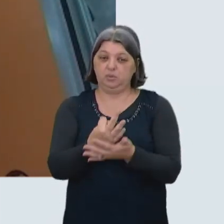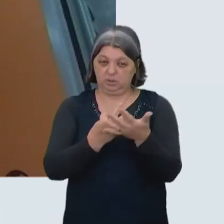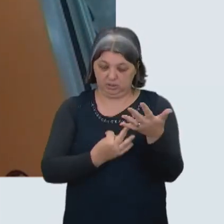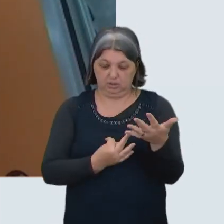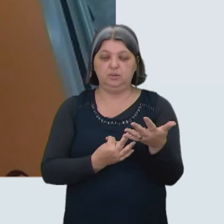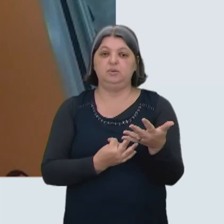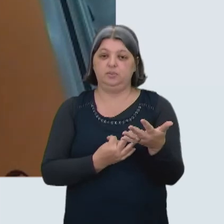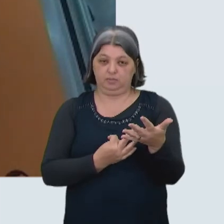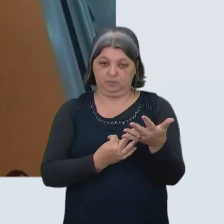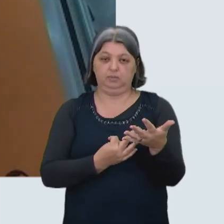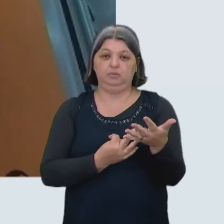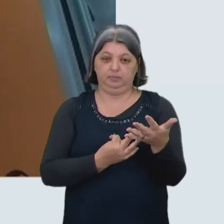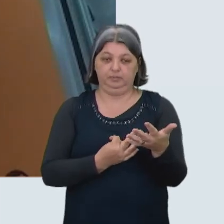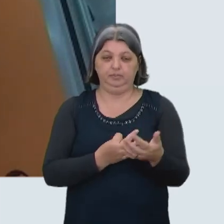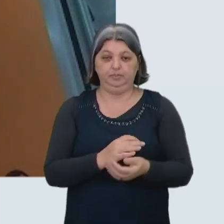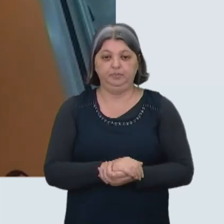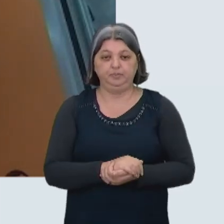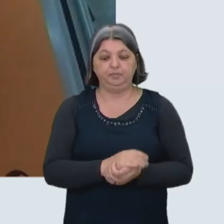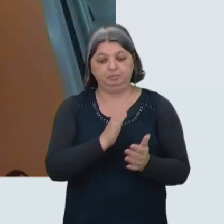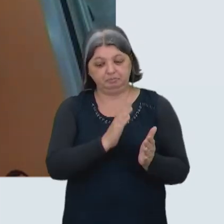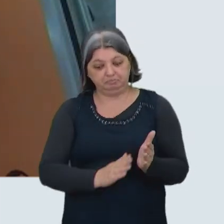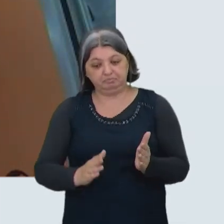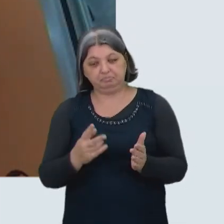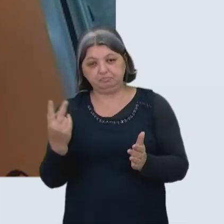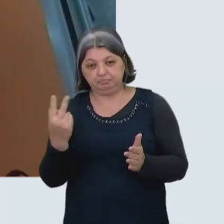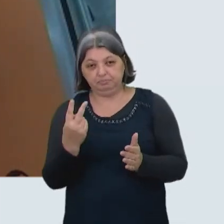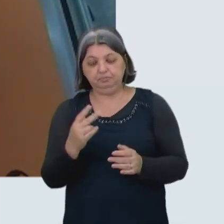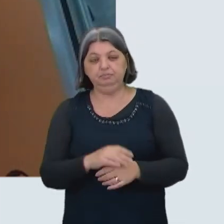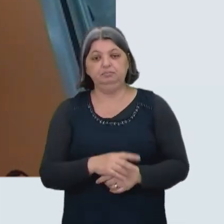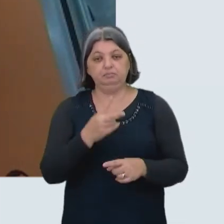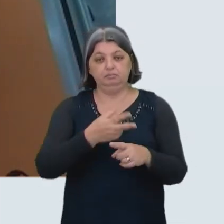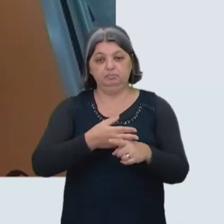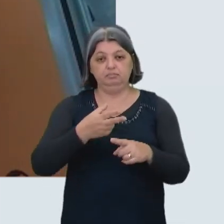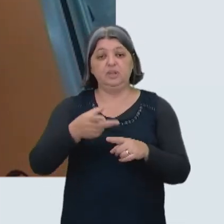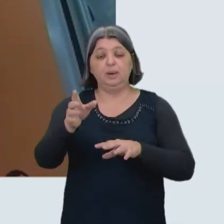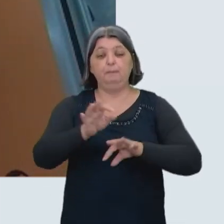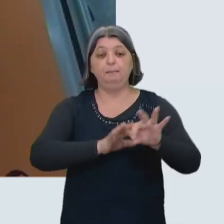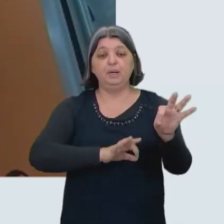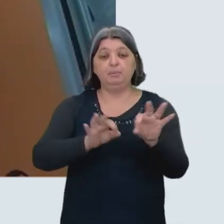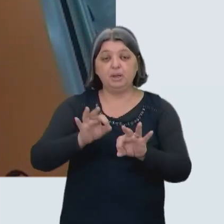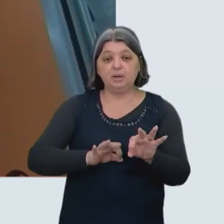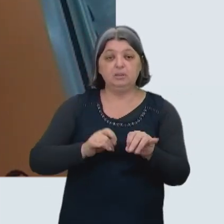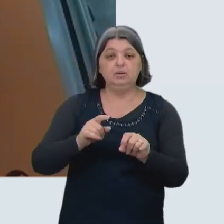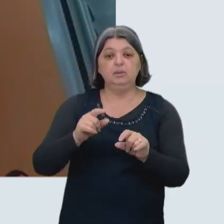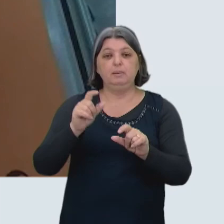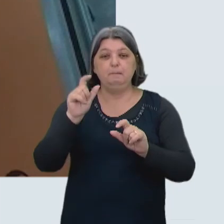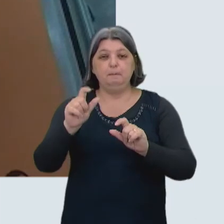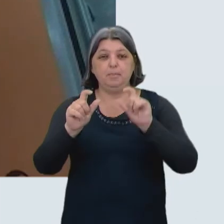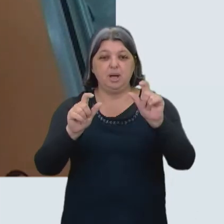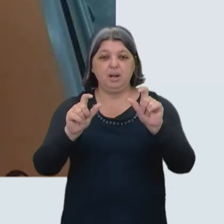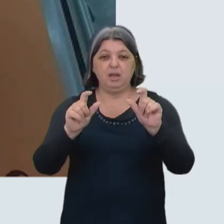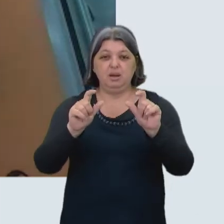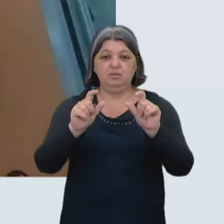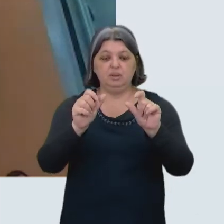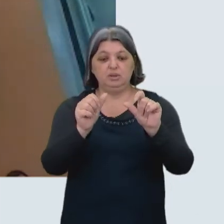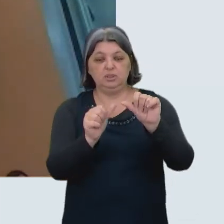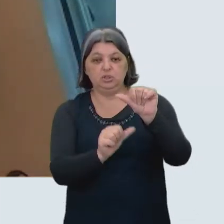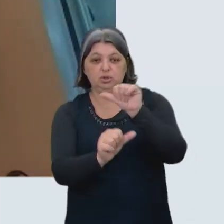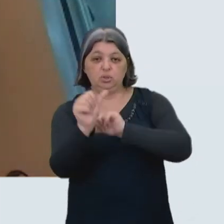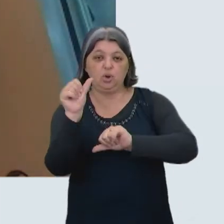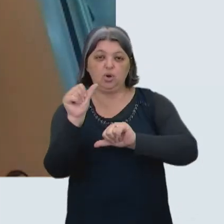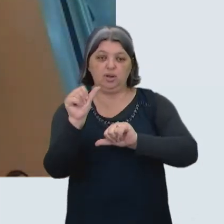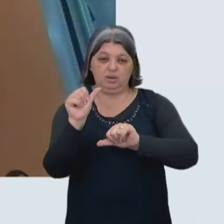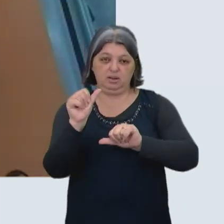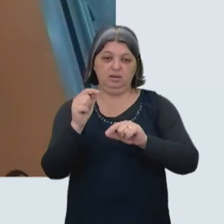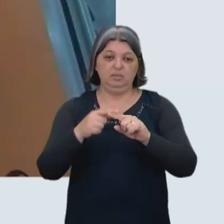segunda parte da edição, né, é feito mesmo uma preparação, onde você troca palavras, faz uma espécie de